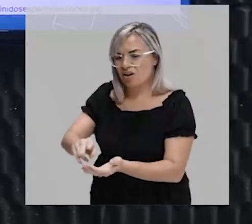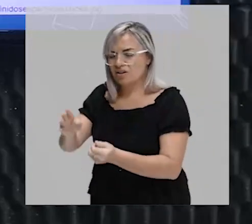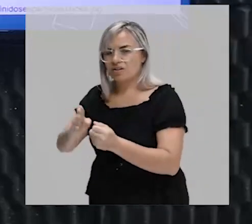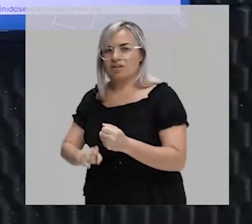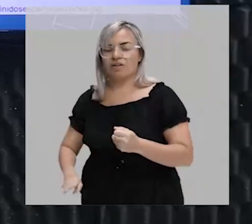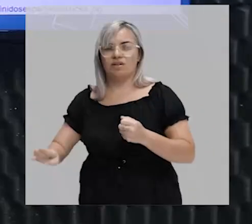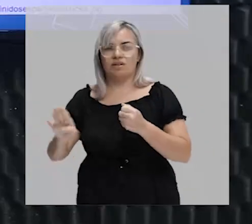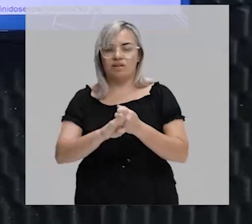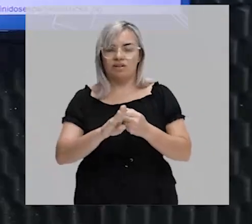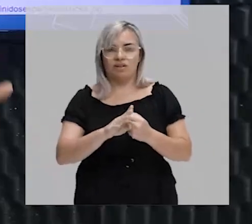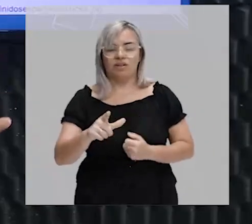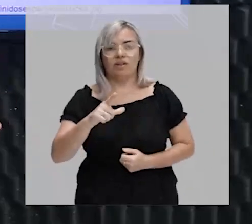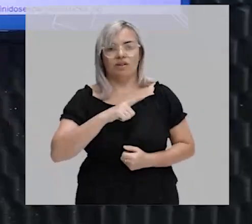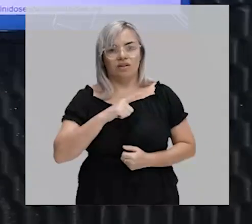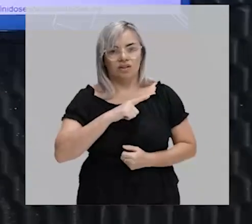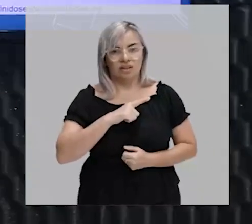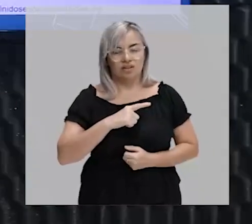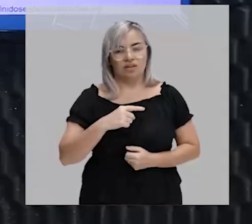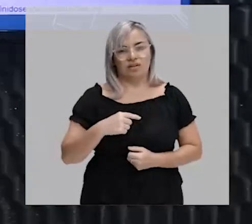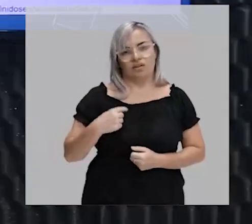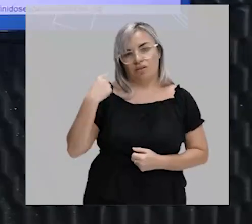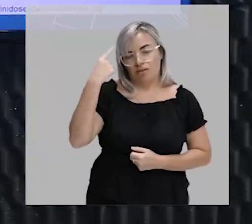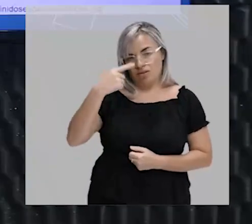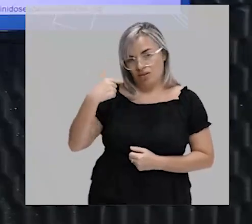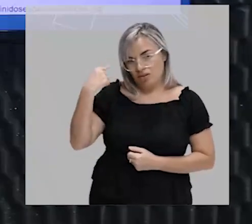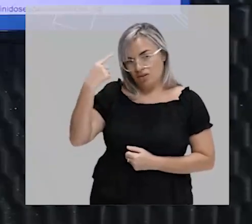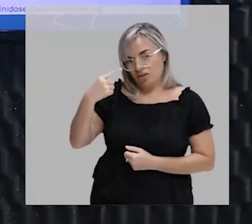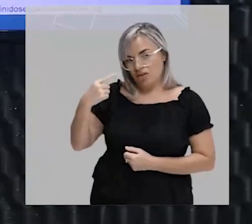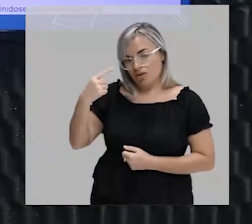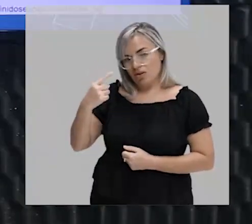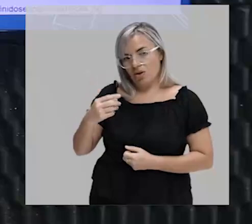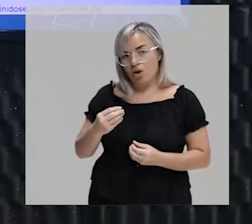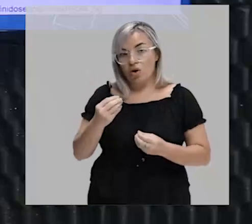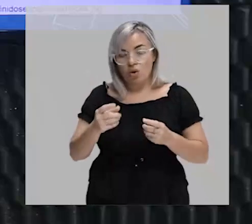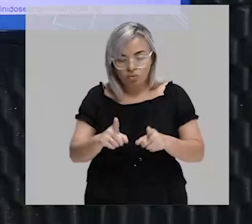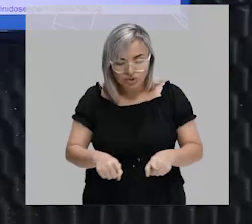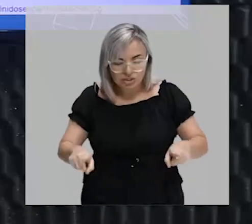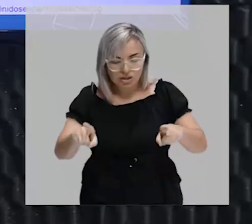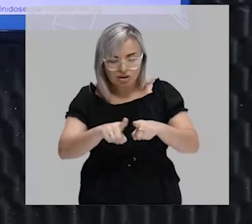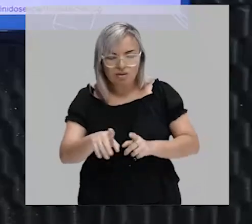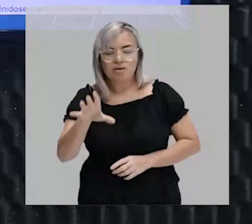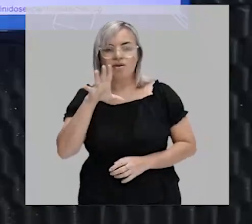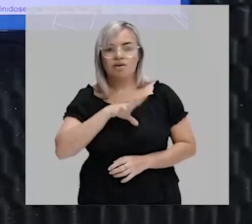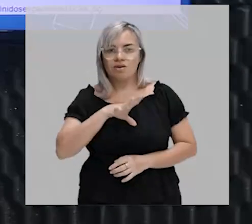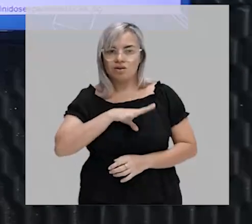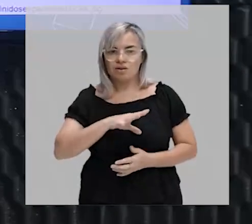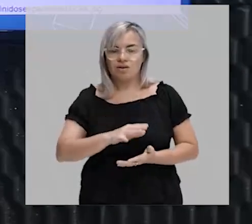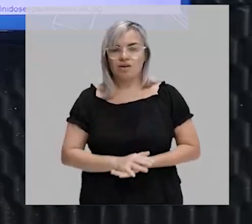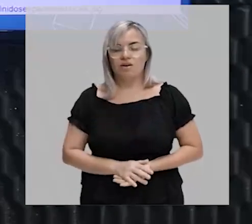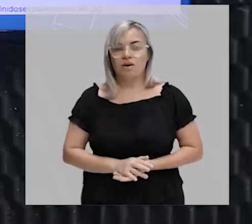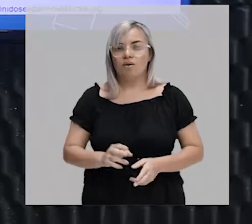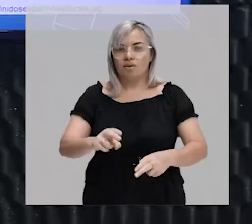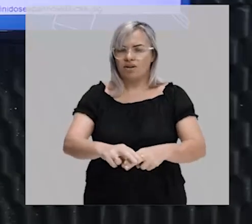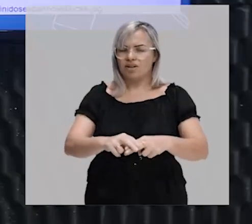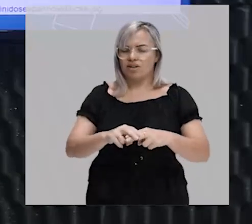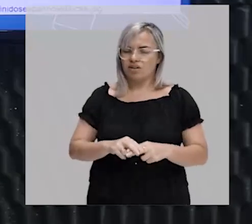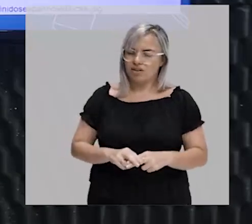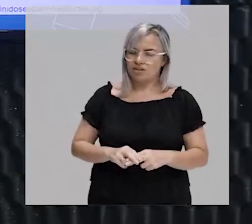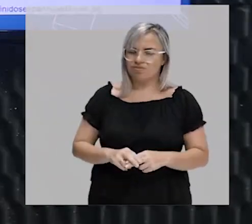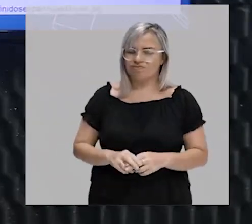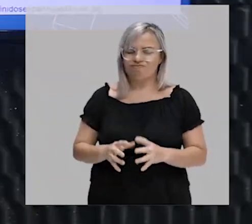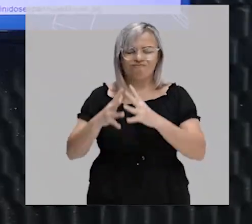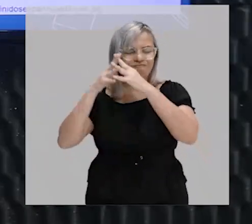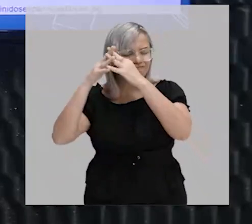que existem tanto em espanhol quanto em português, e por isso muitas vezes vocês confundem, tá?